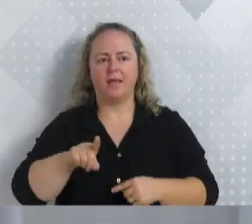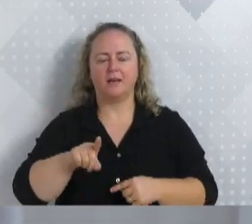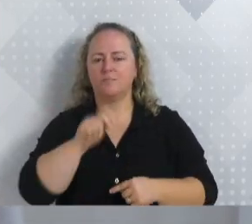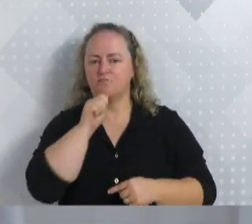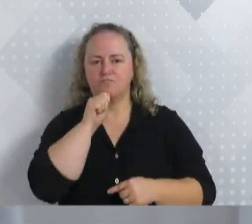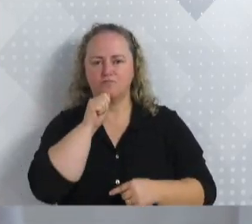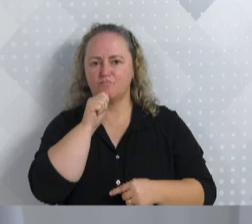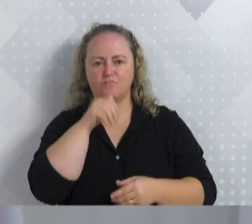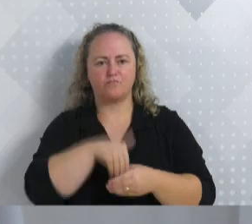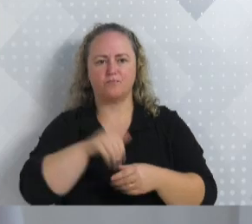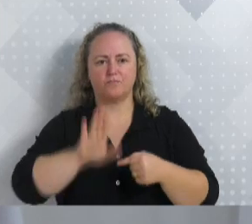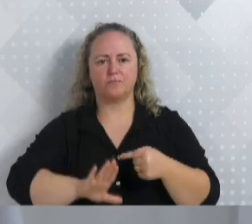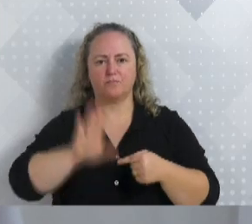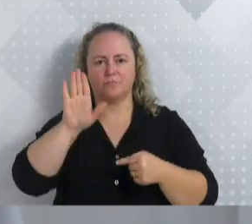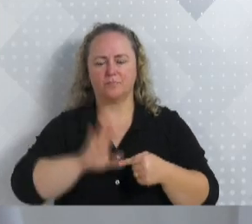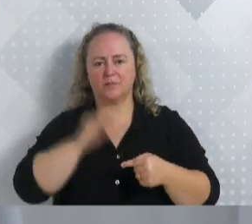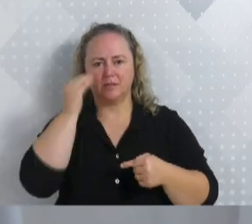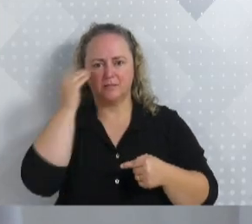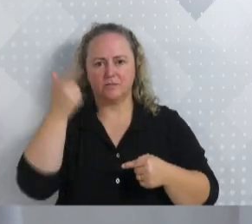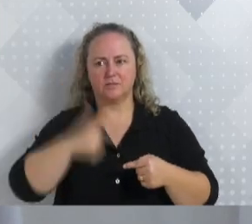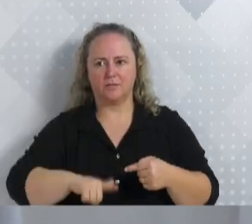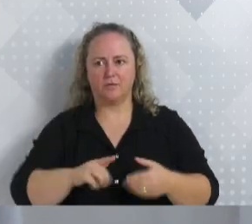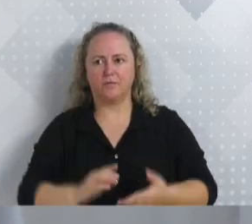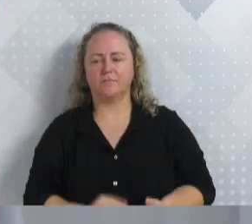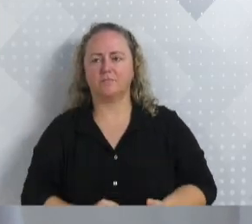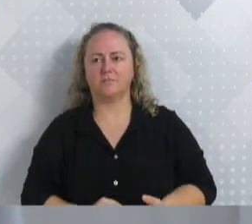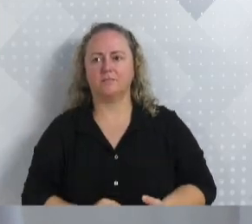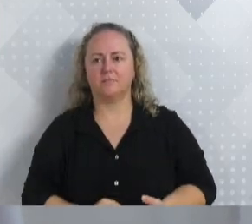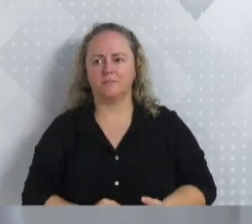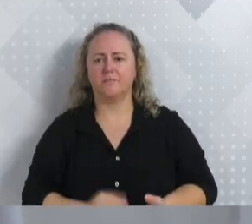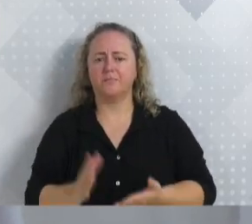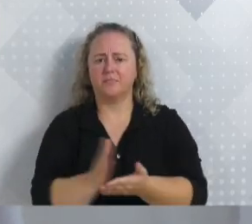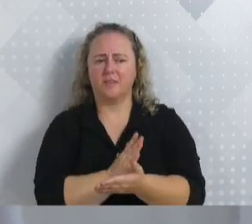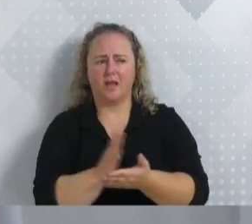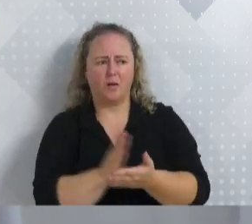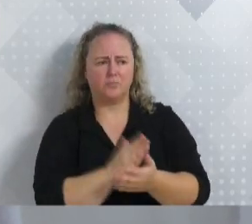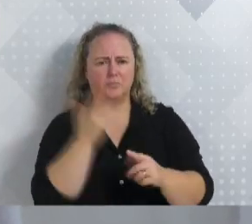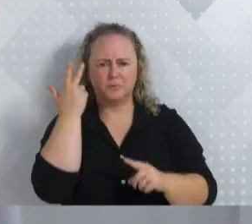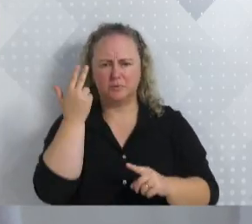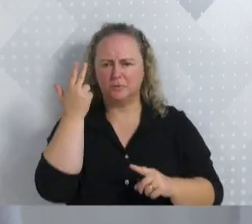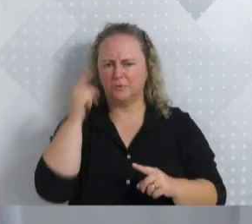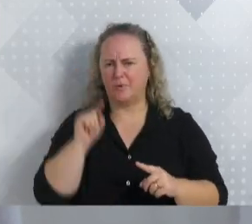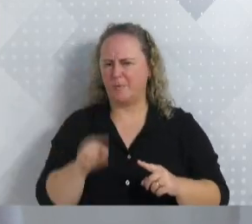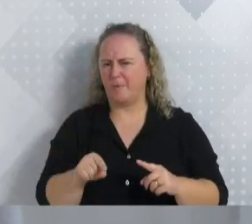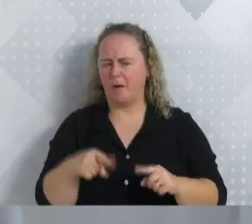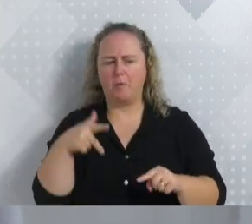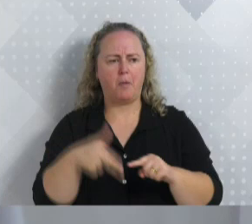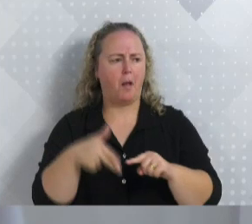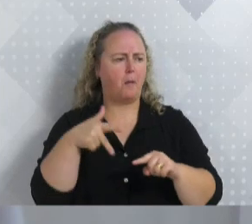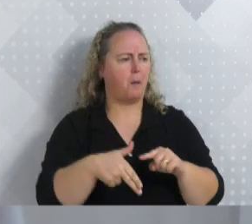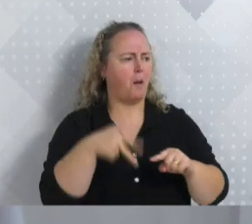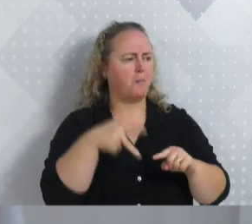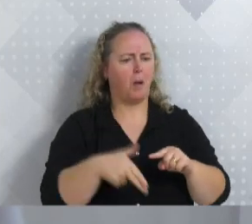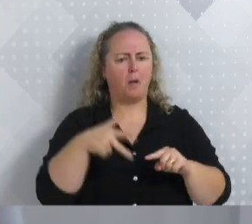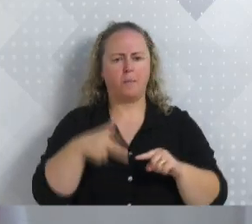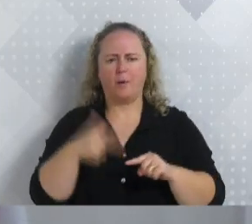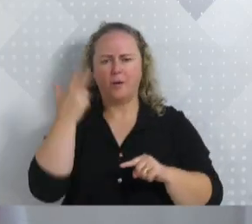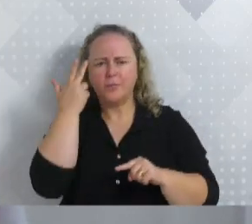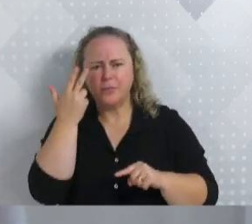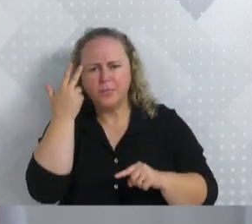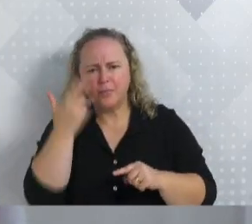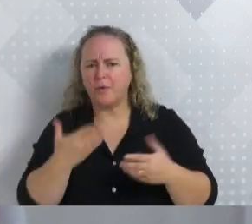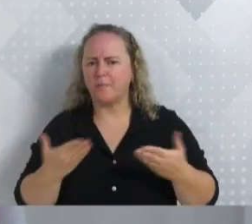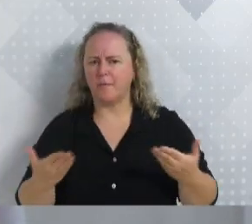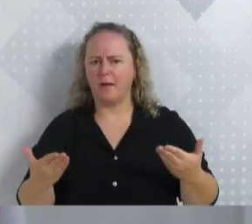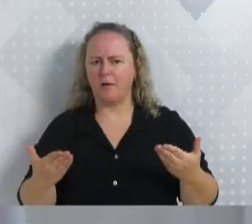furtar de me indignar que os senhores achem, não todos os senhores, evidentemente, mas alguns senhores achem isso normal. Não é normal. Vai chegar um momento que eles vão